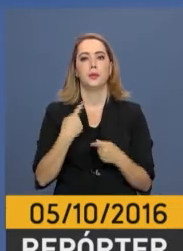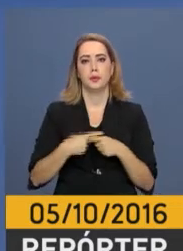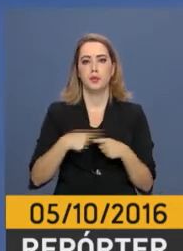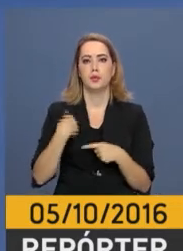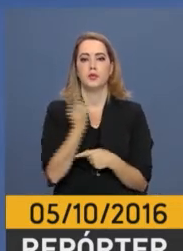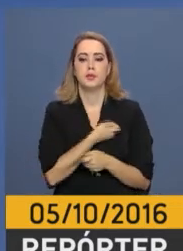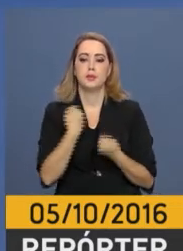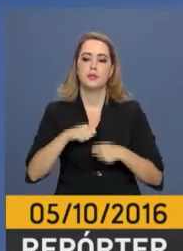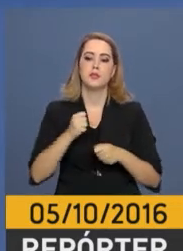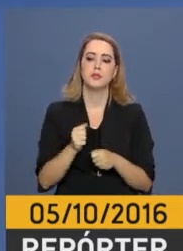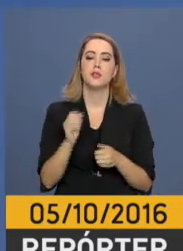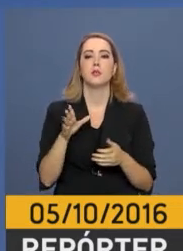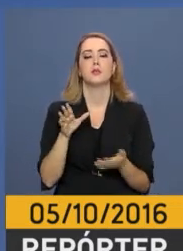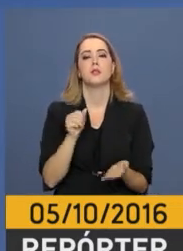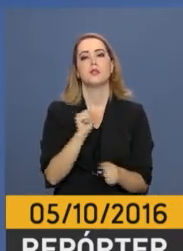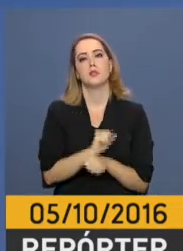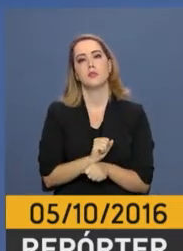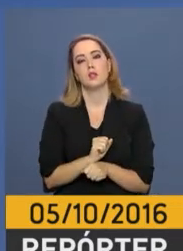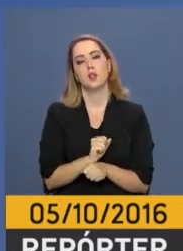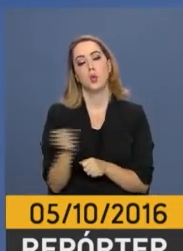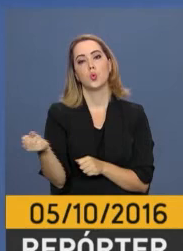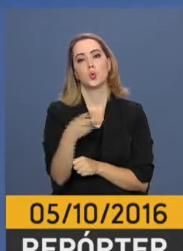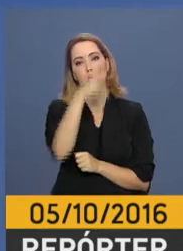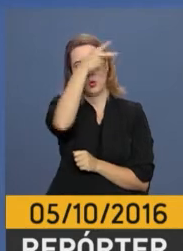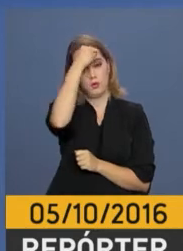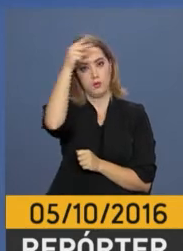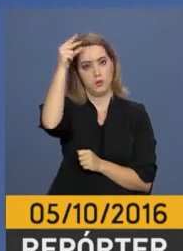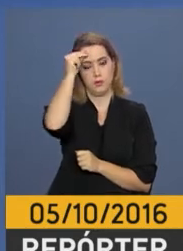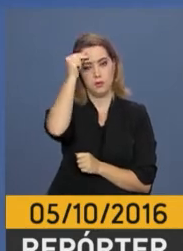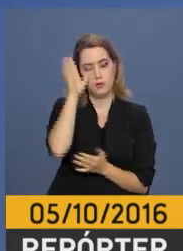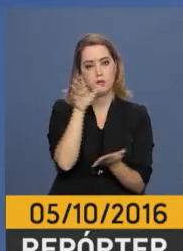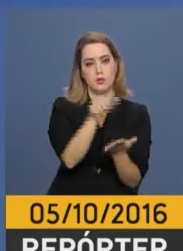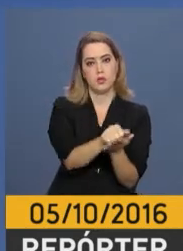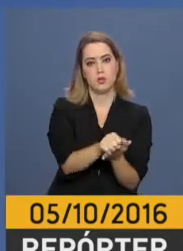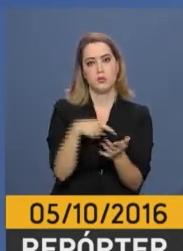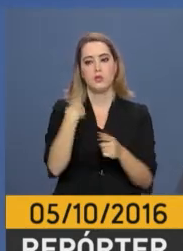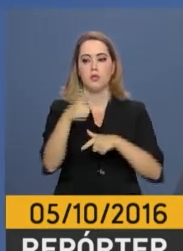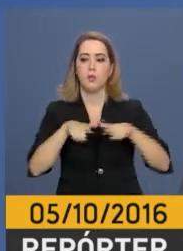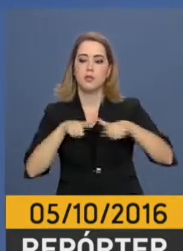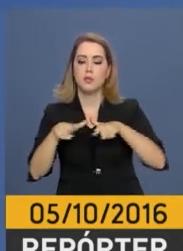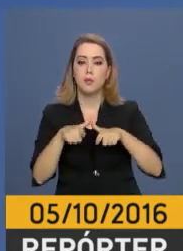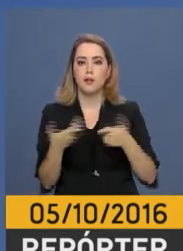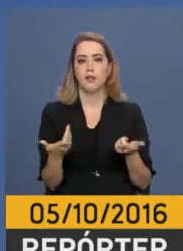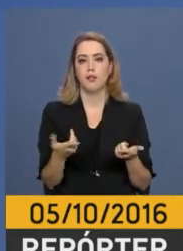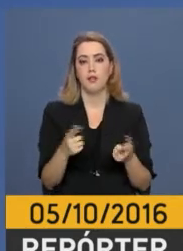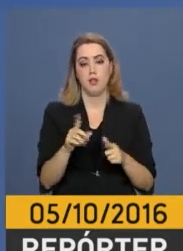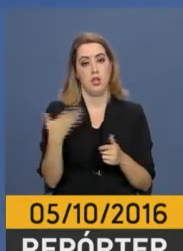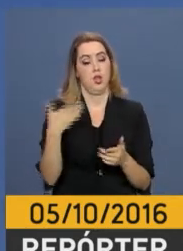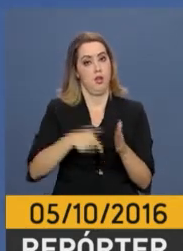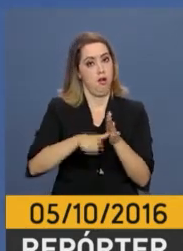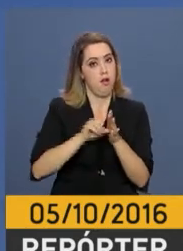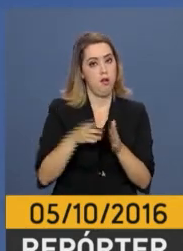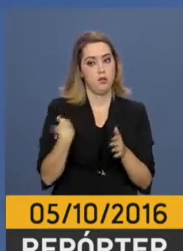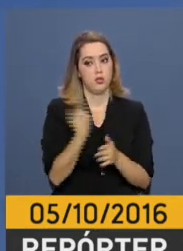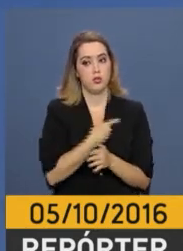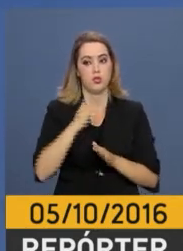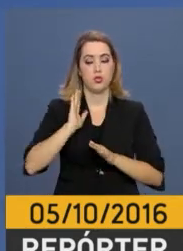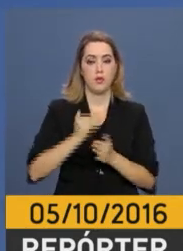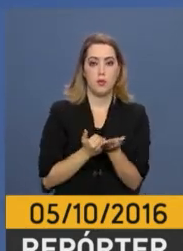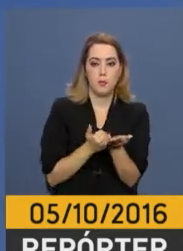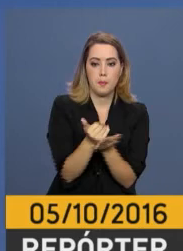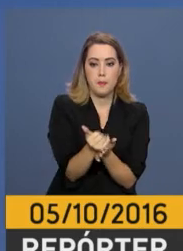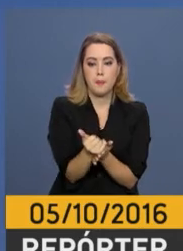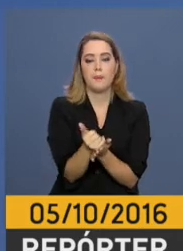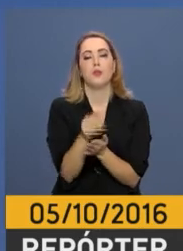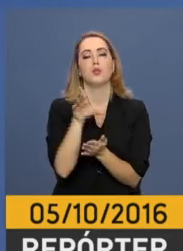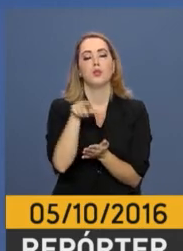prefeitos assumiram os novos prefeitos e fazer um trabalho com eles nós já vão antecipar um pouco isso vamos começar a fazer reuniões com